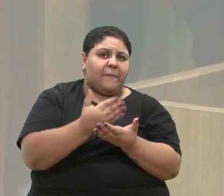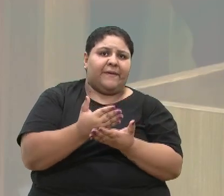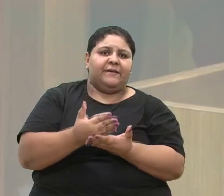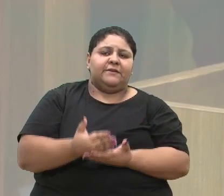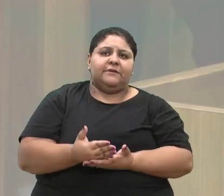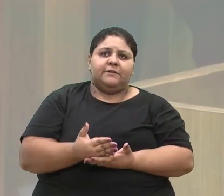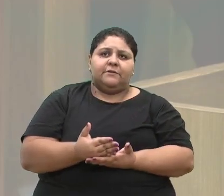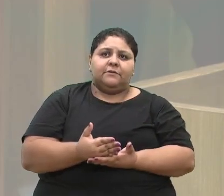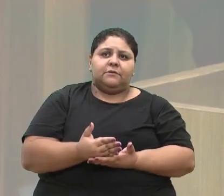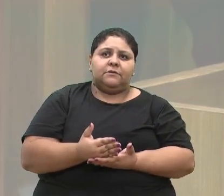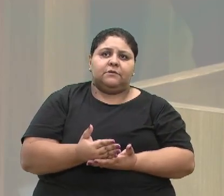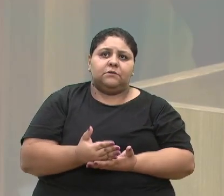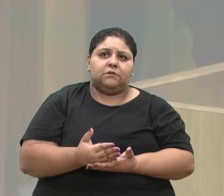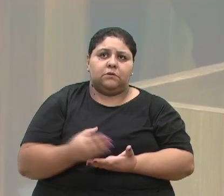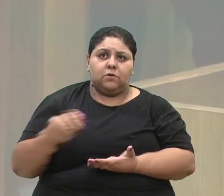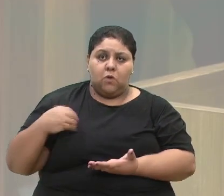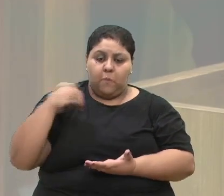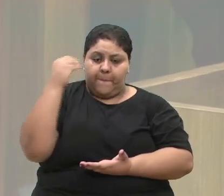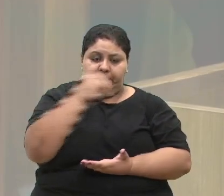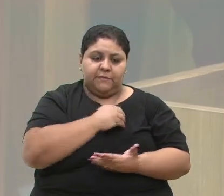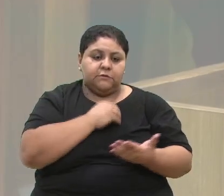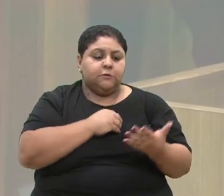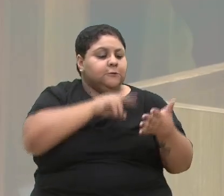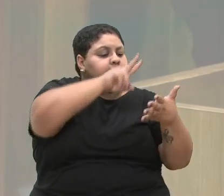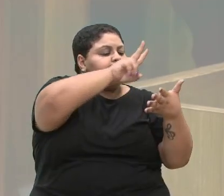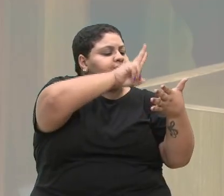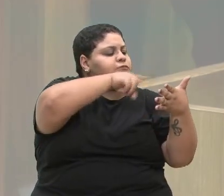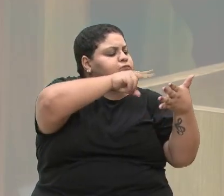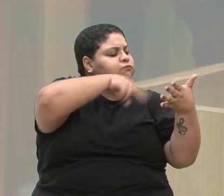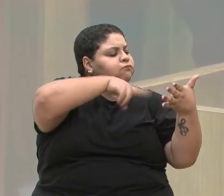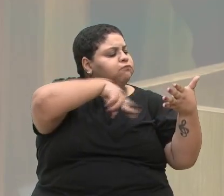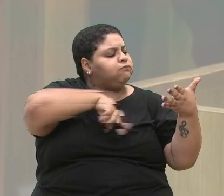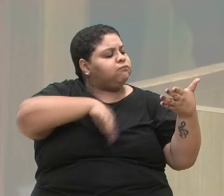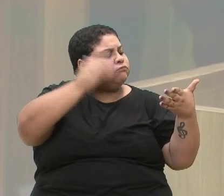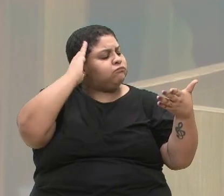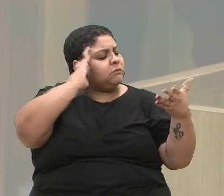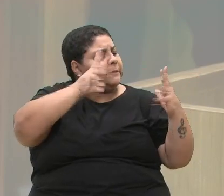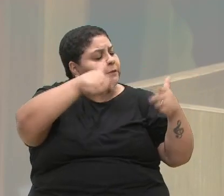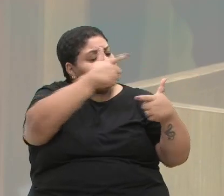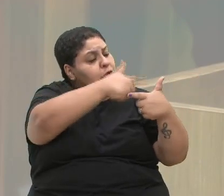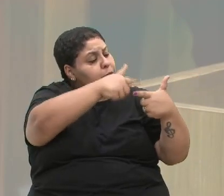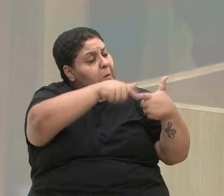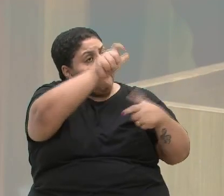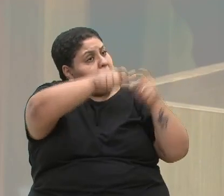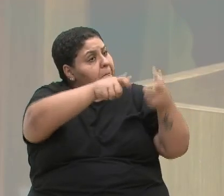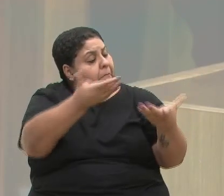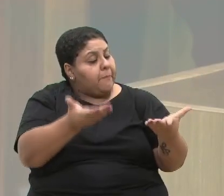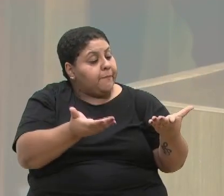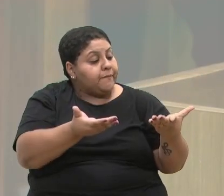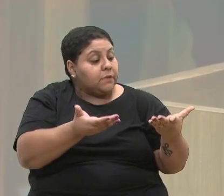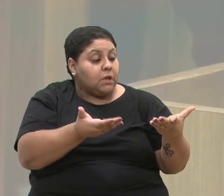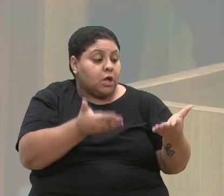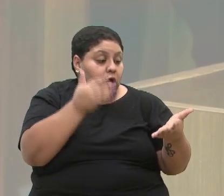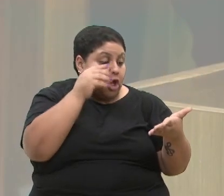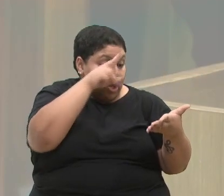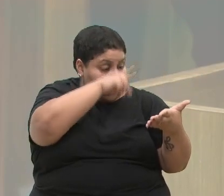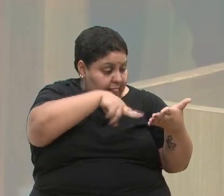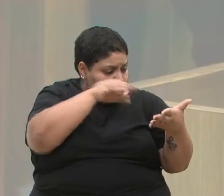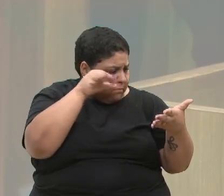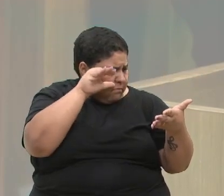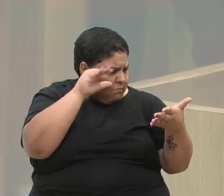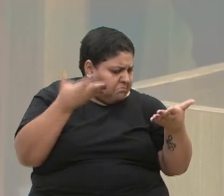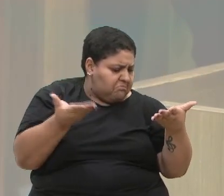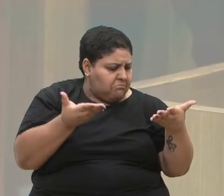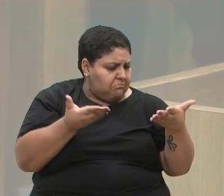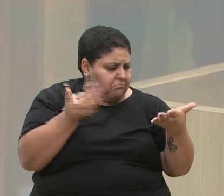O médico puxa o cadastro da pessoa, sabe todos os problemas de saúde que essa pessoa tem, e baseado no cadastro, ele já vai ter